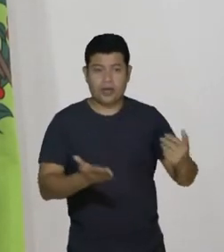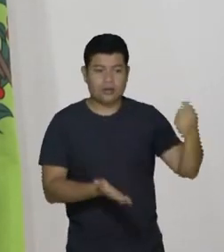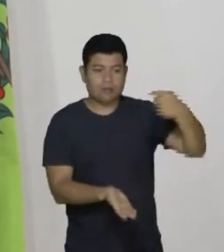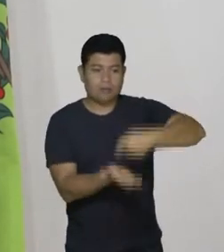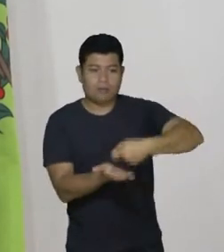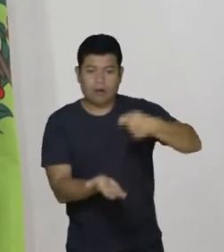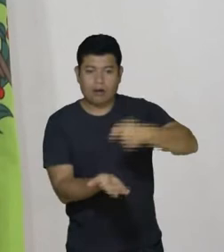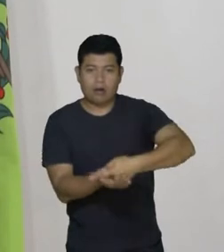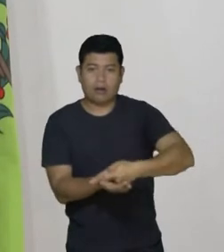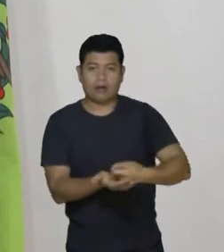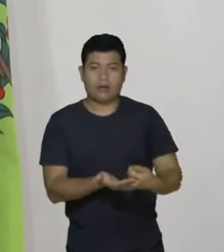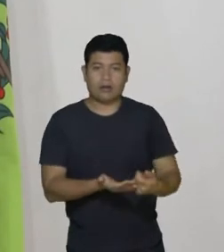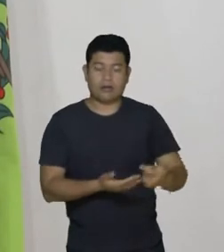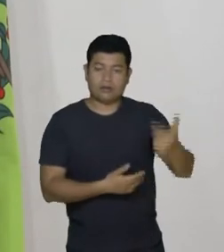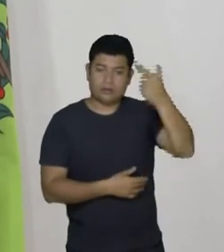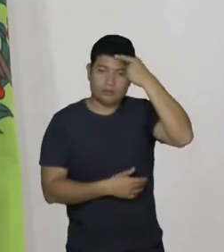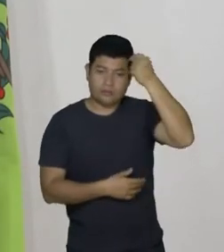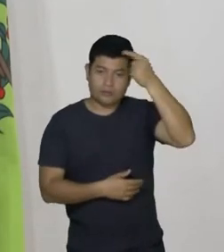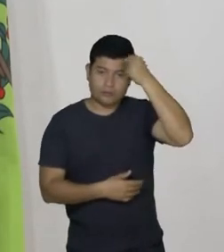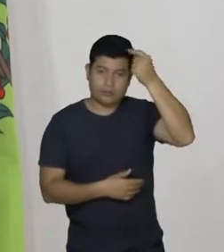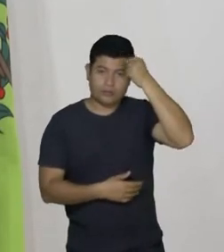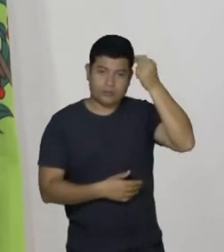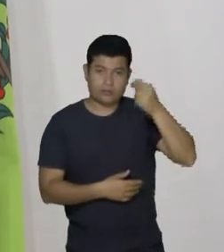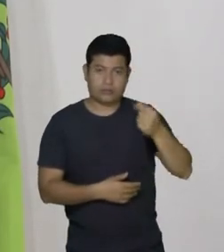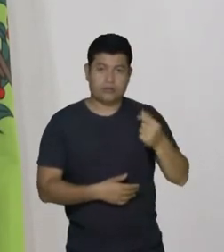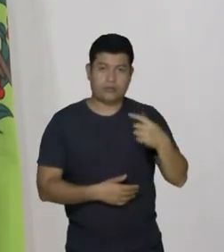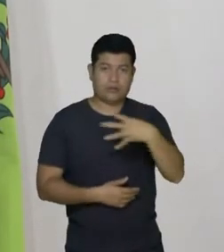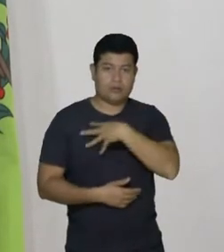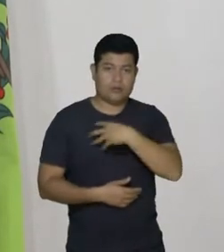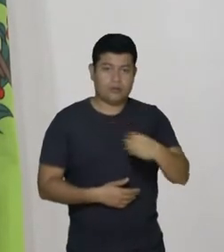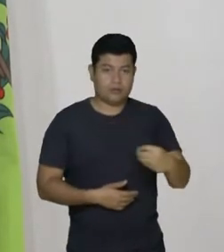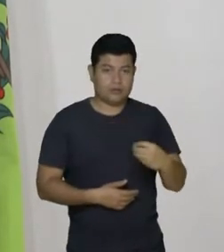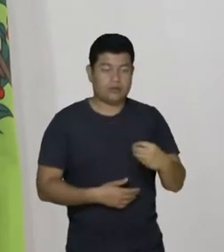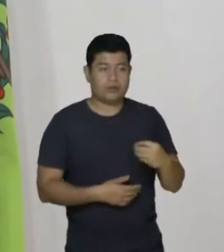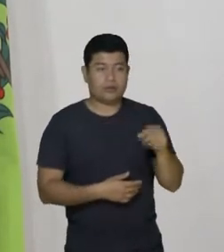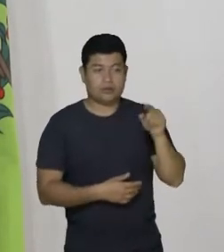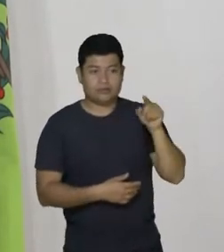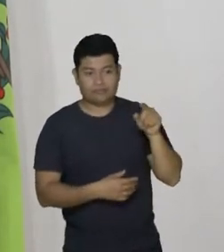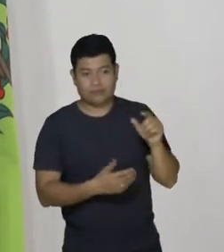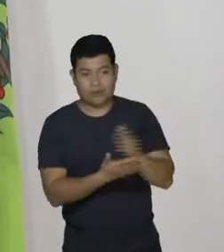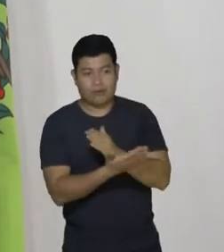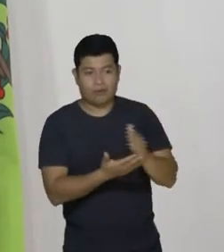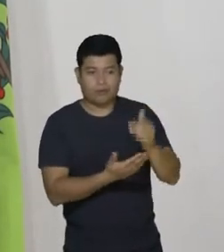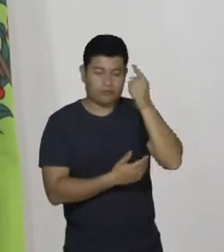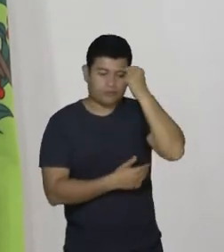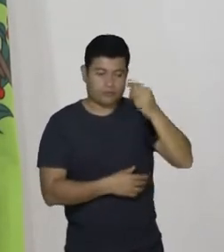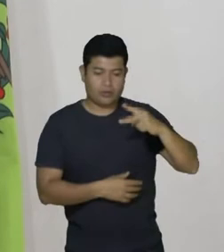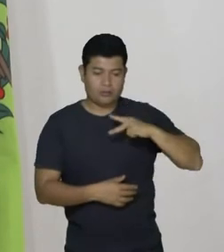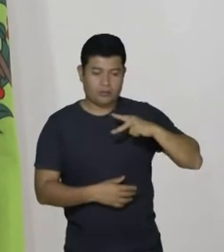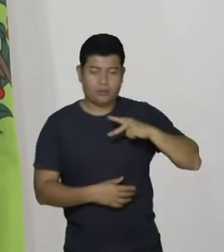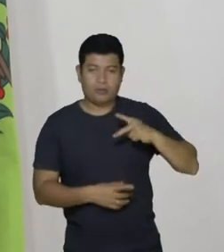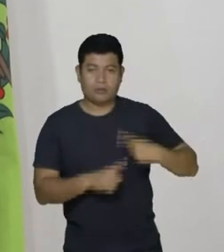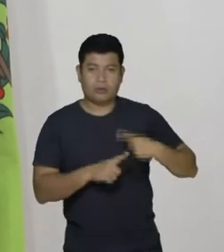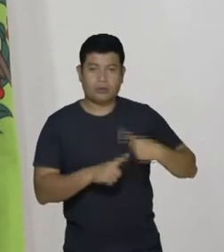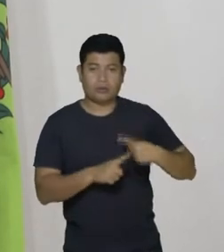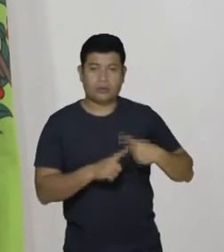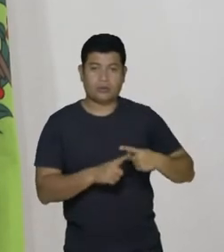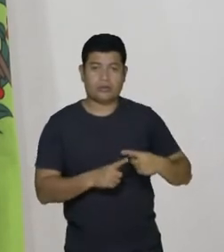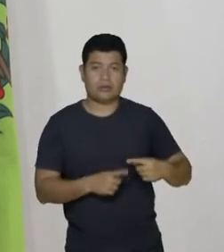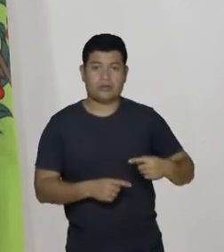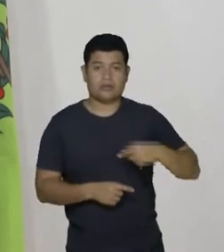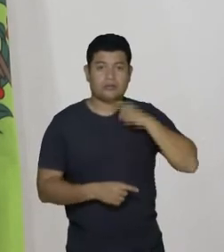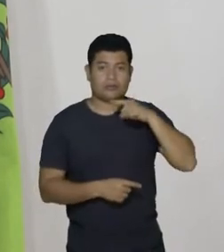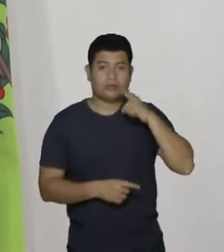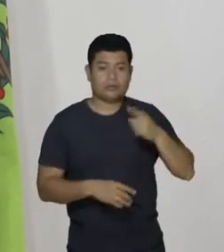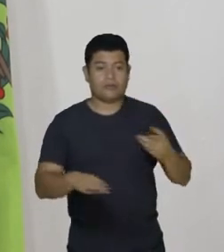a faculdade dos filhos em universidades particulares, porque os seus filhos não tiveram condição de passar